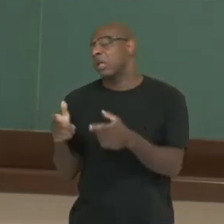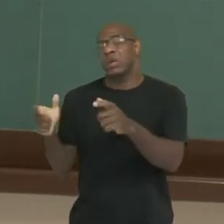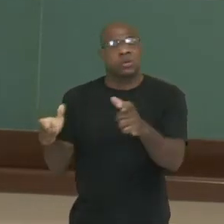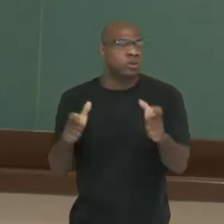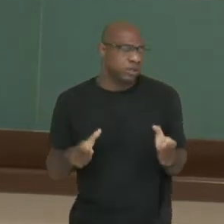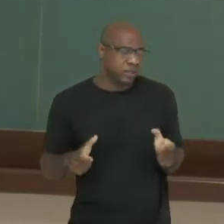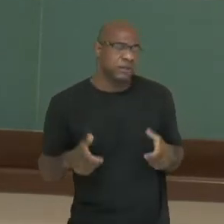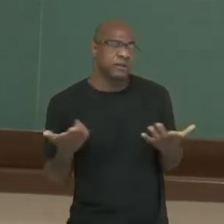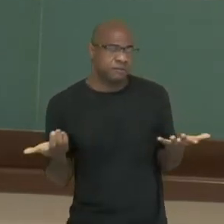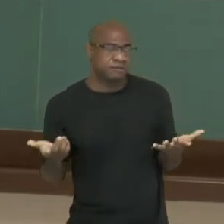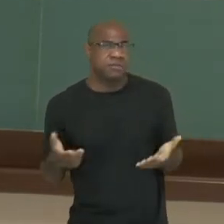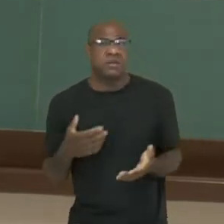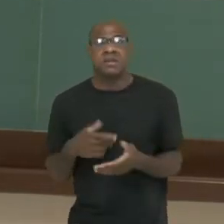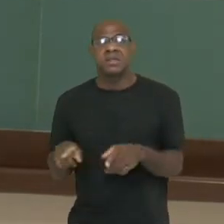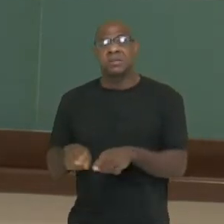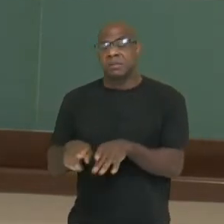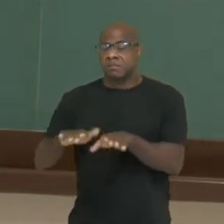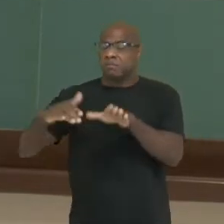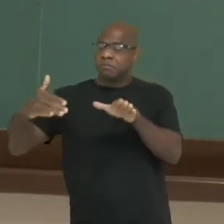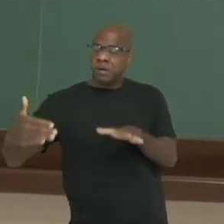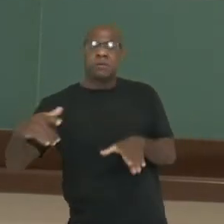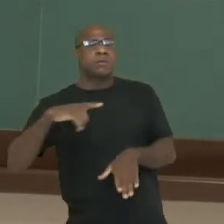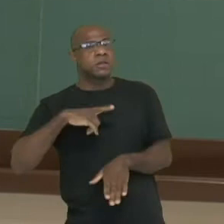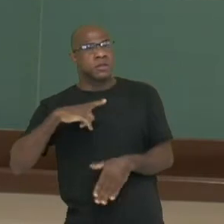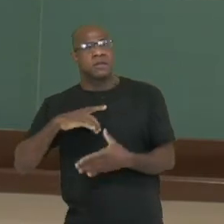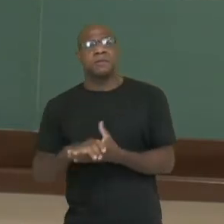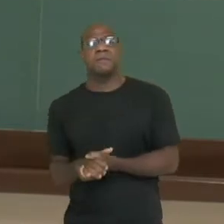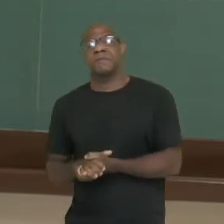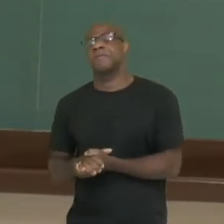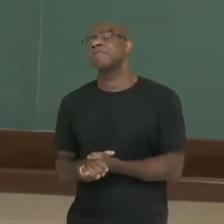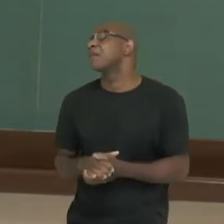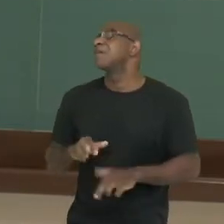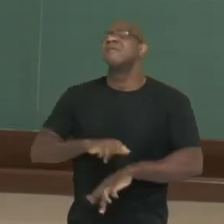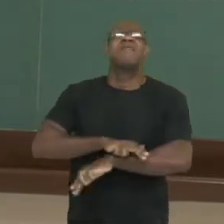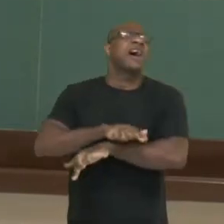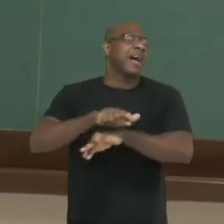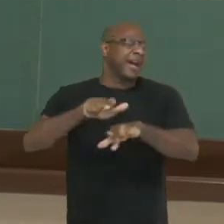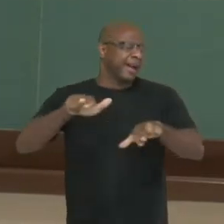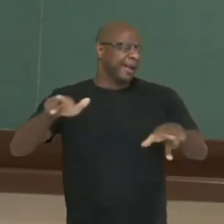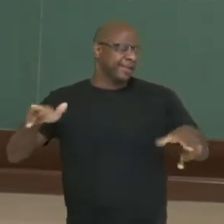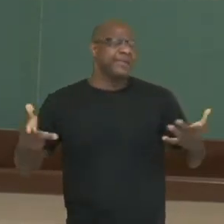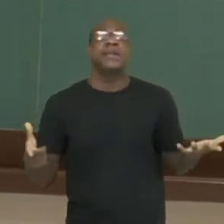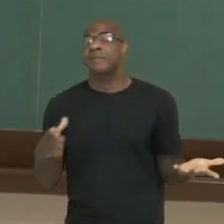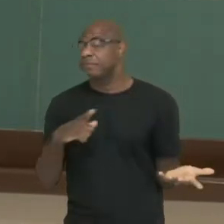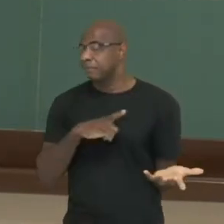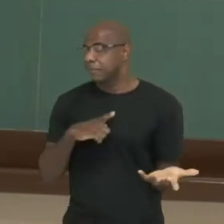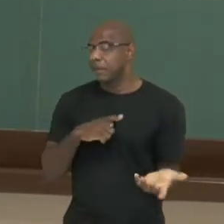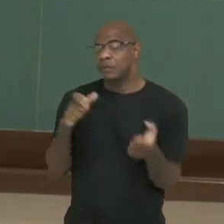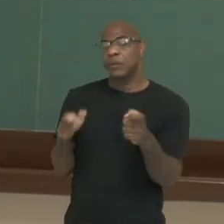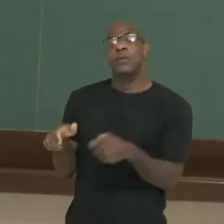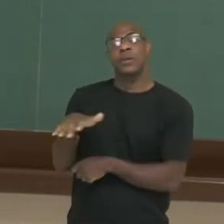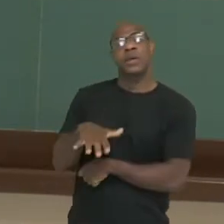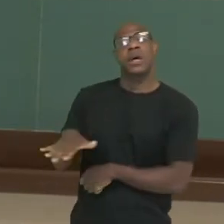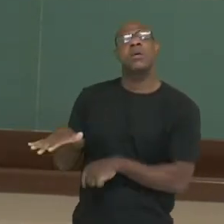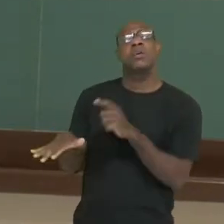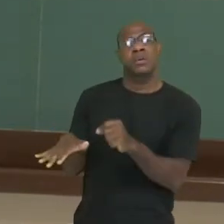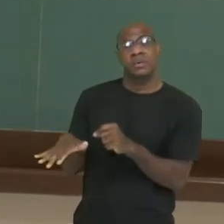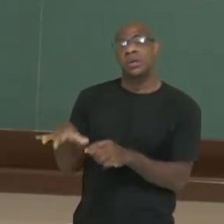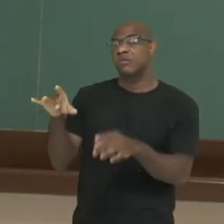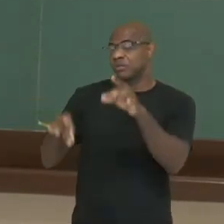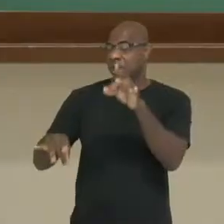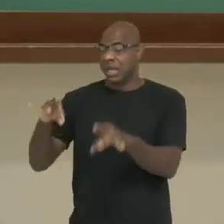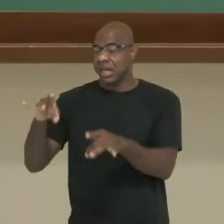tipos de palcos também existem, né, palco italiano, elizabetano. Então existe nesse ambiente, né, que é o do